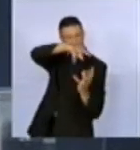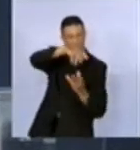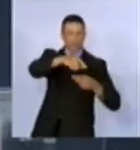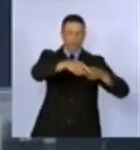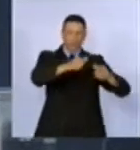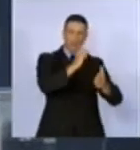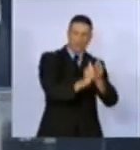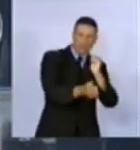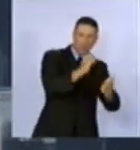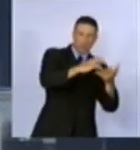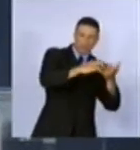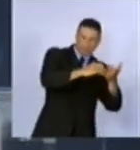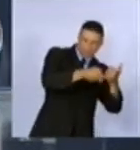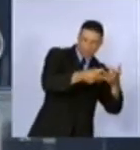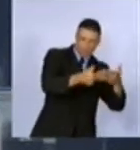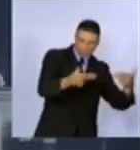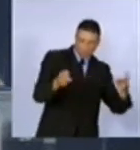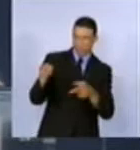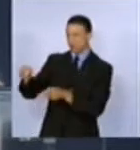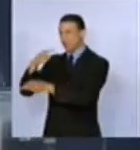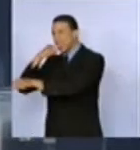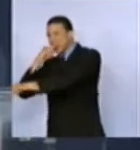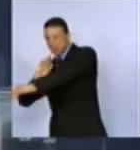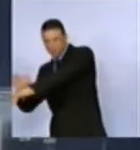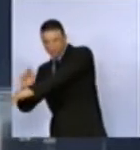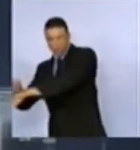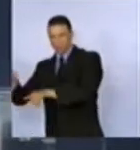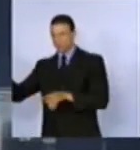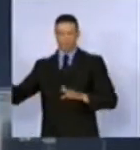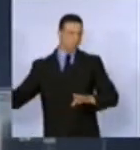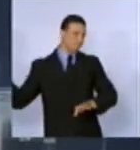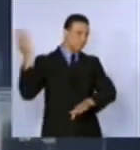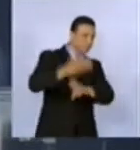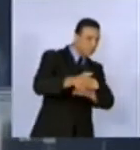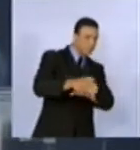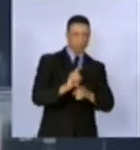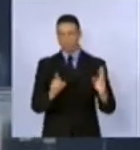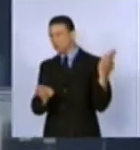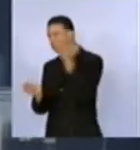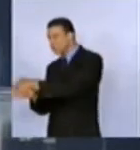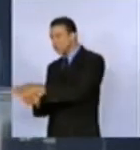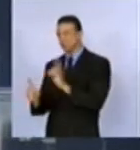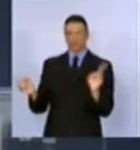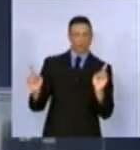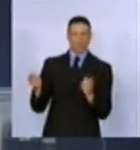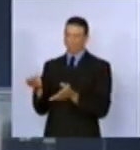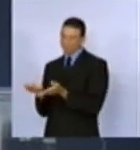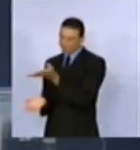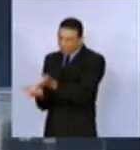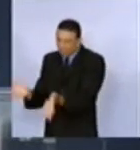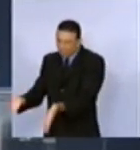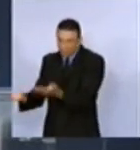em detrimento da cana Então a gente tem um desafio a mais aí e procura sensibilizar esses